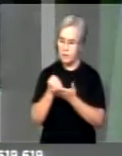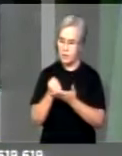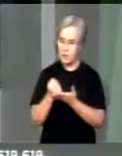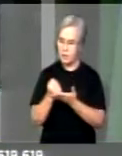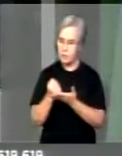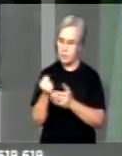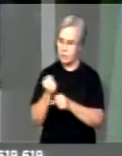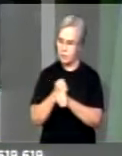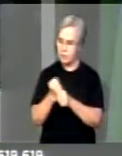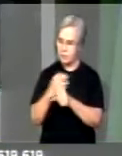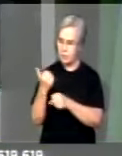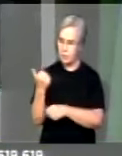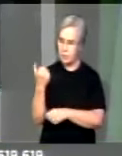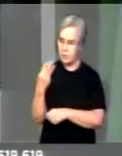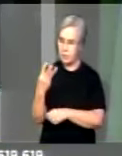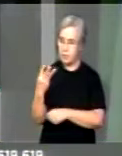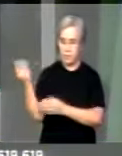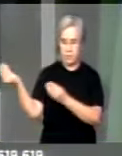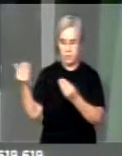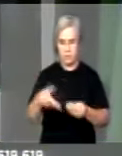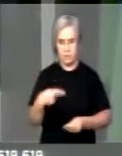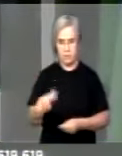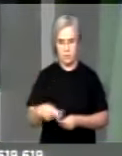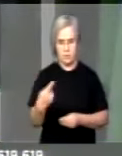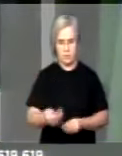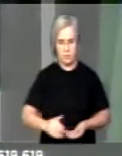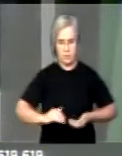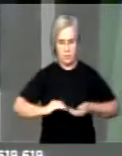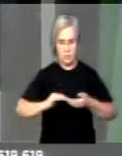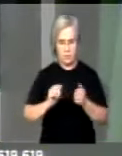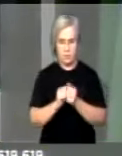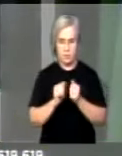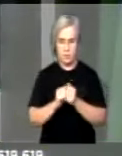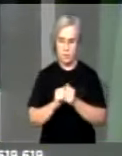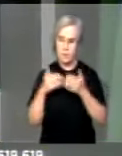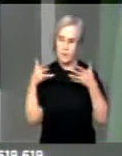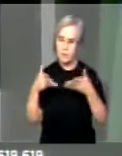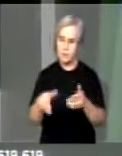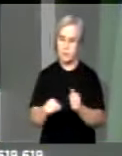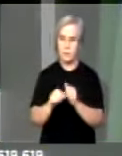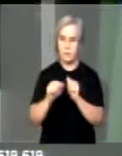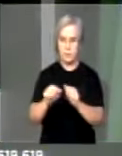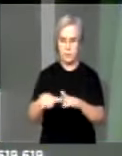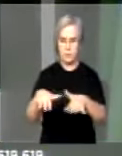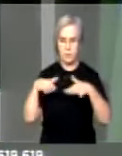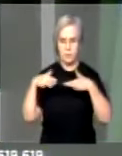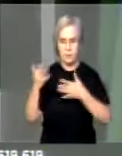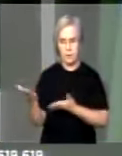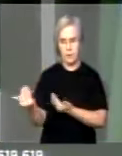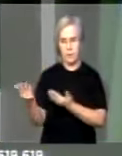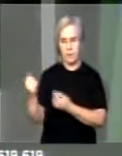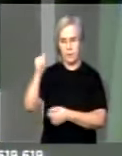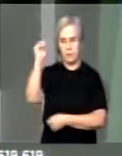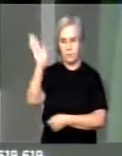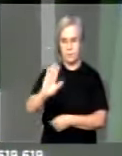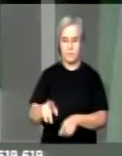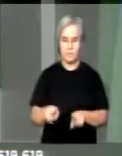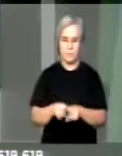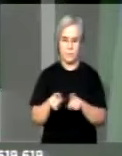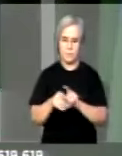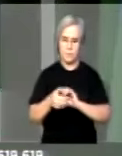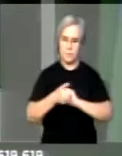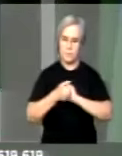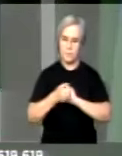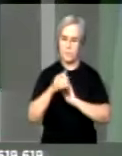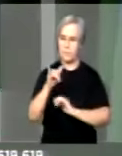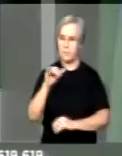temos aqui no Congresso Nacional, na Câmara dos Deputados, que é o Parlamento Jovem Brasileiro. Quero saudar também o Israel